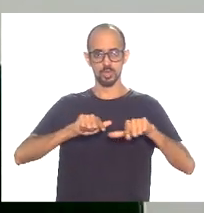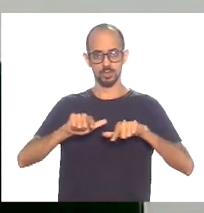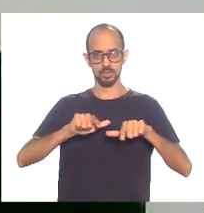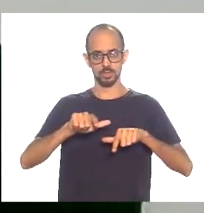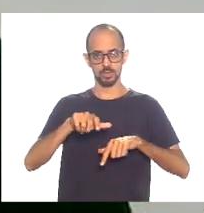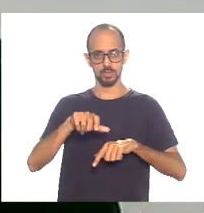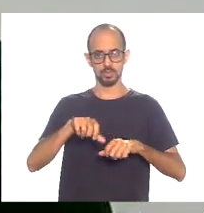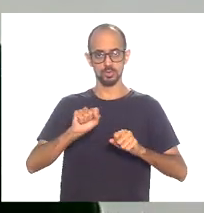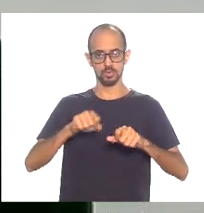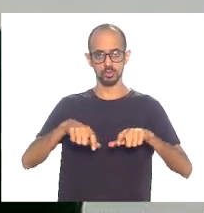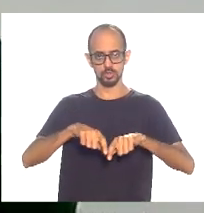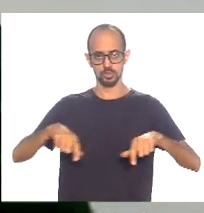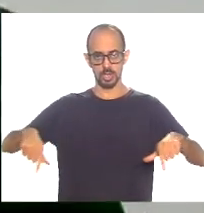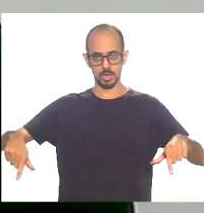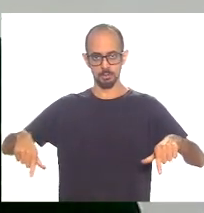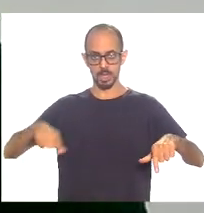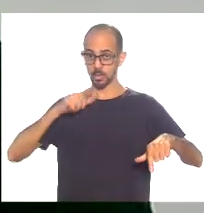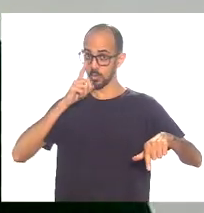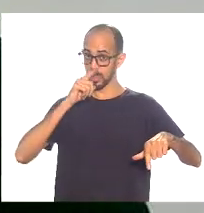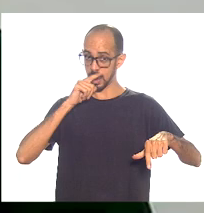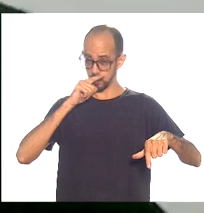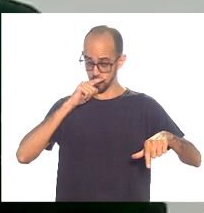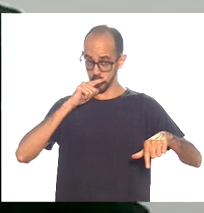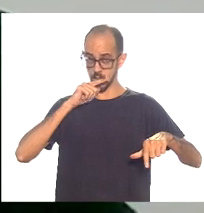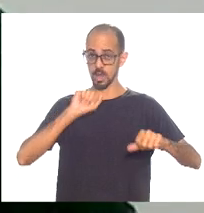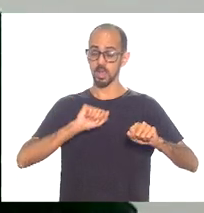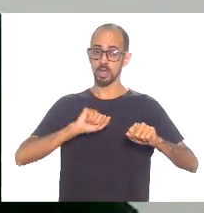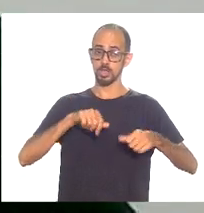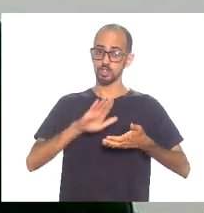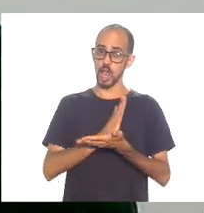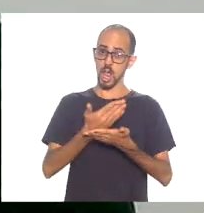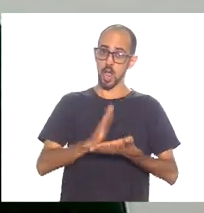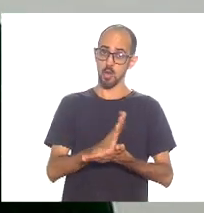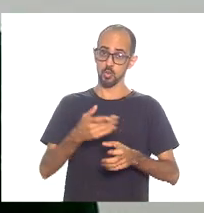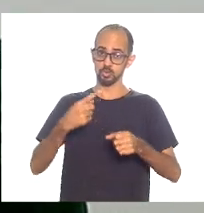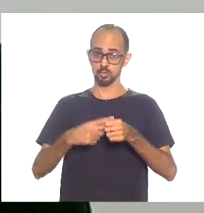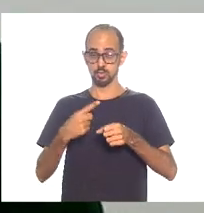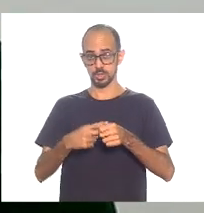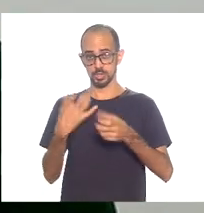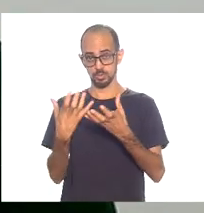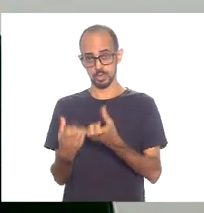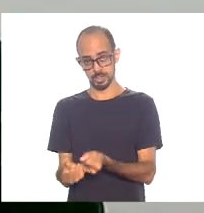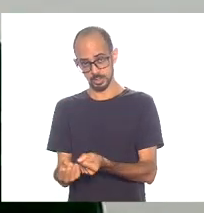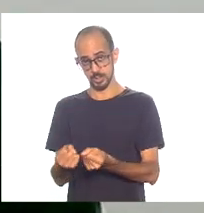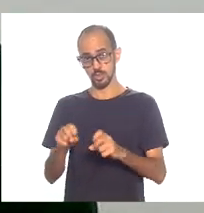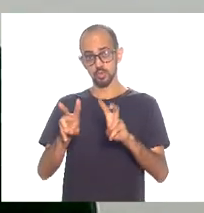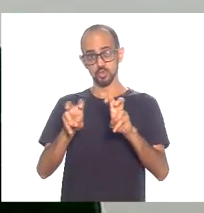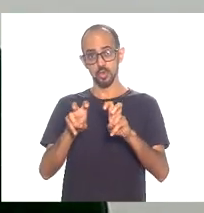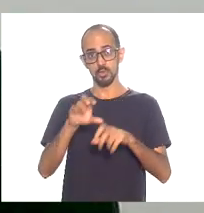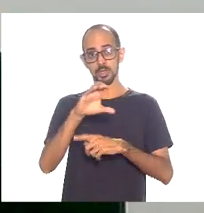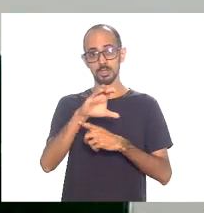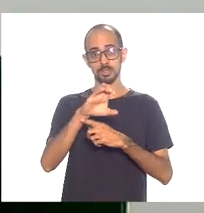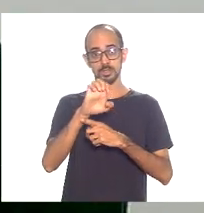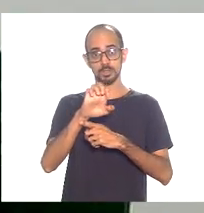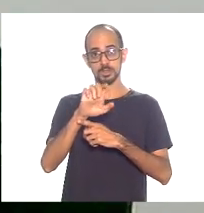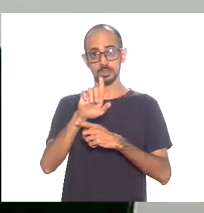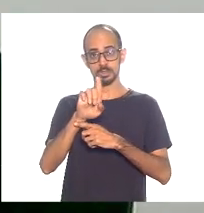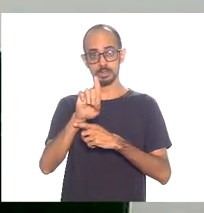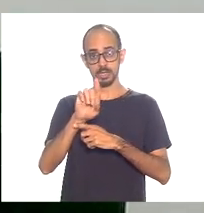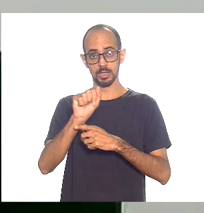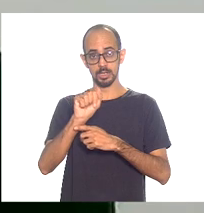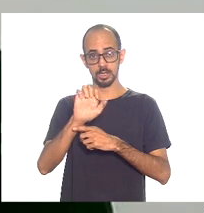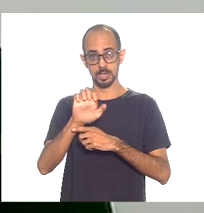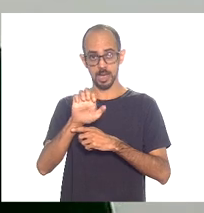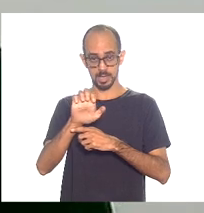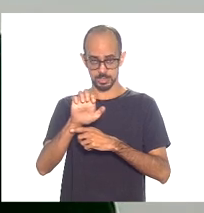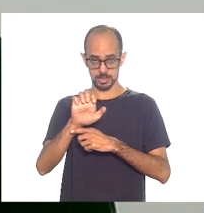saneamento, de água e de saneamento para parte de alguns municípios que se aderiram a respeito da SEDAE, que o PDL está pautado para